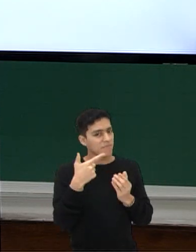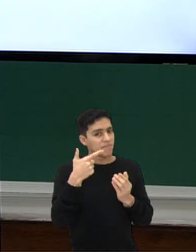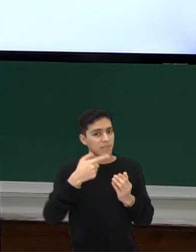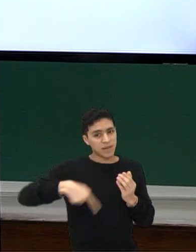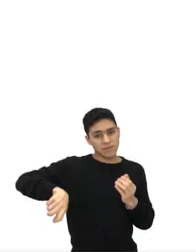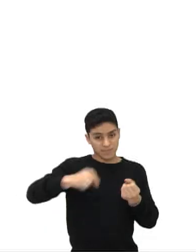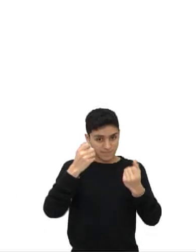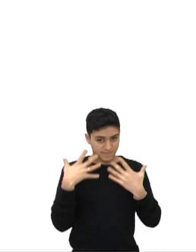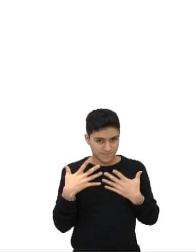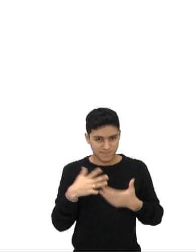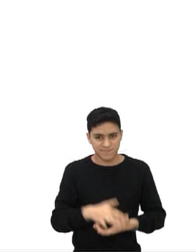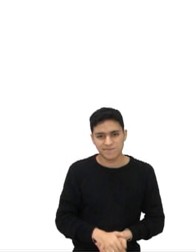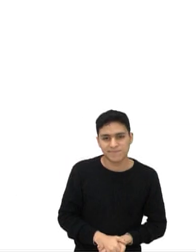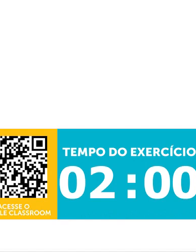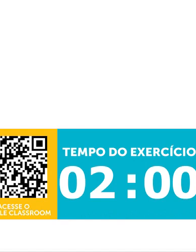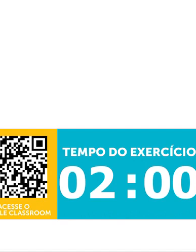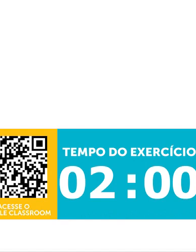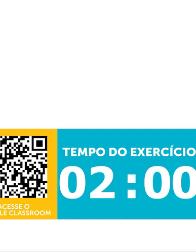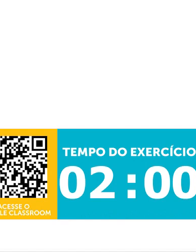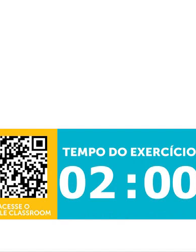você falar para mim.